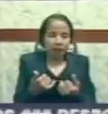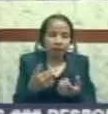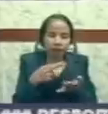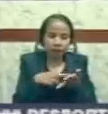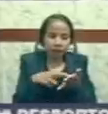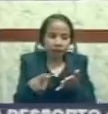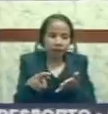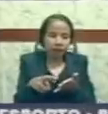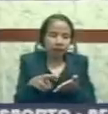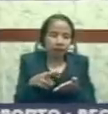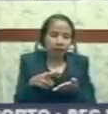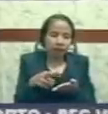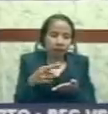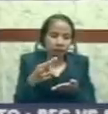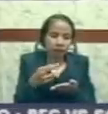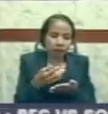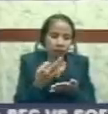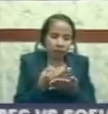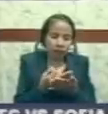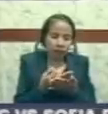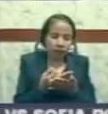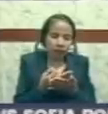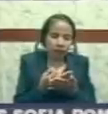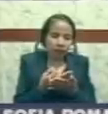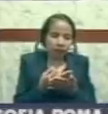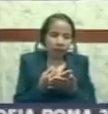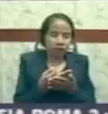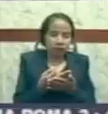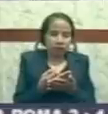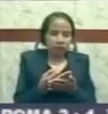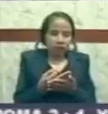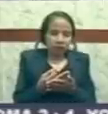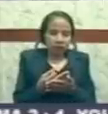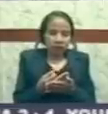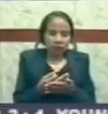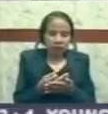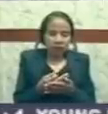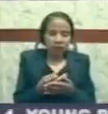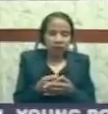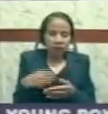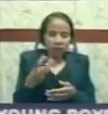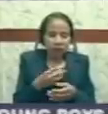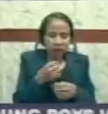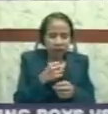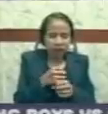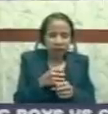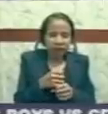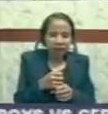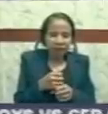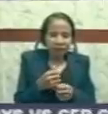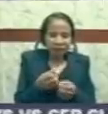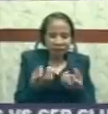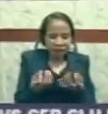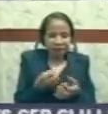né? Fundos, agência, né? Bem, cobra receitas nem para que te cria tanto cria tanto recoto, tamo nem no